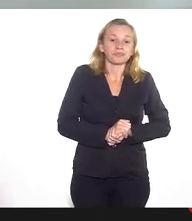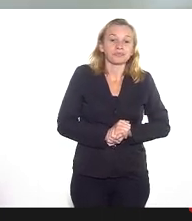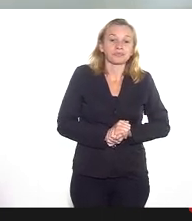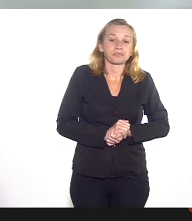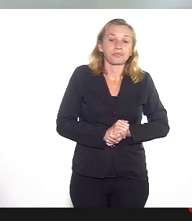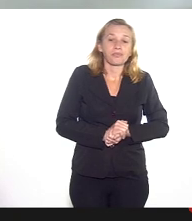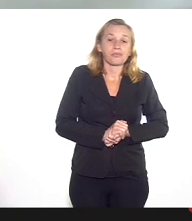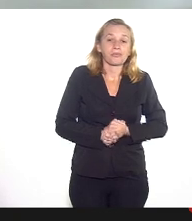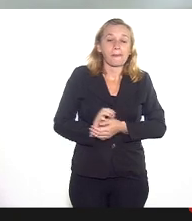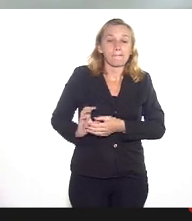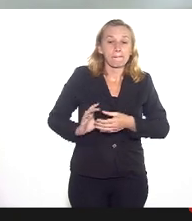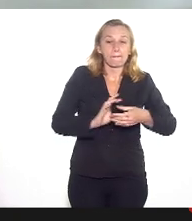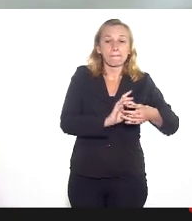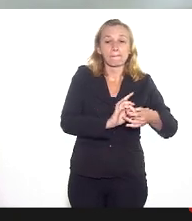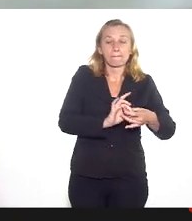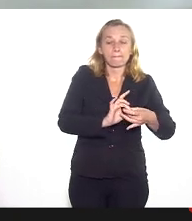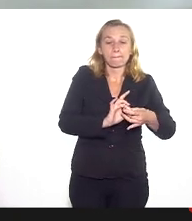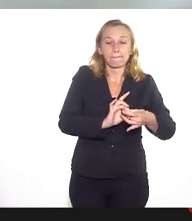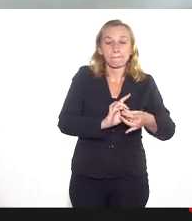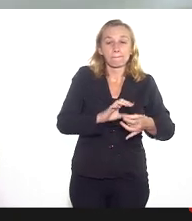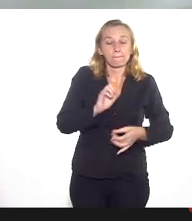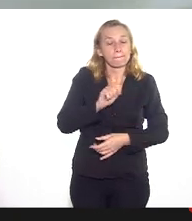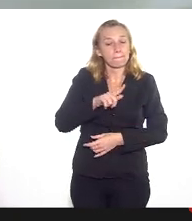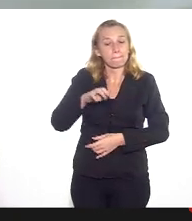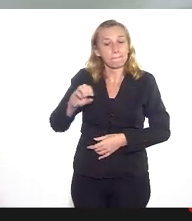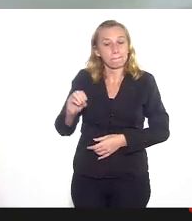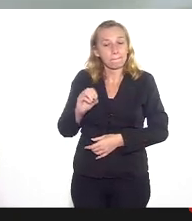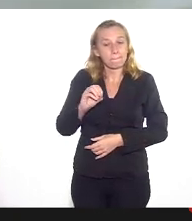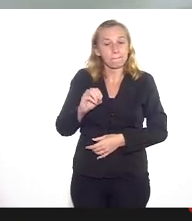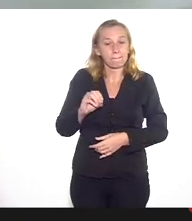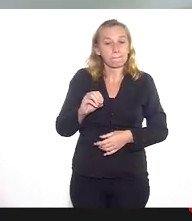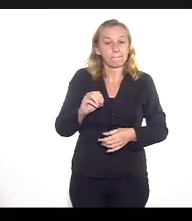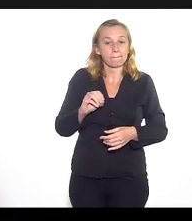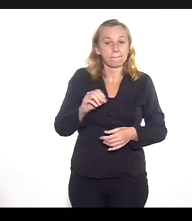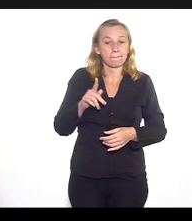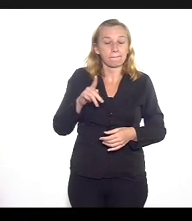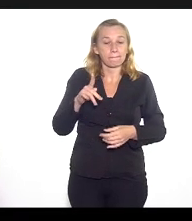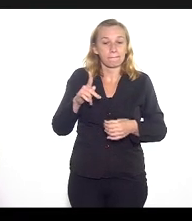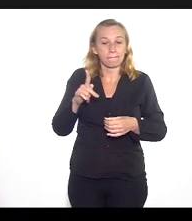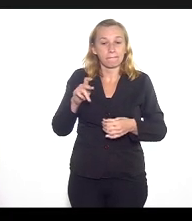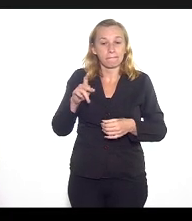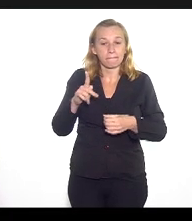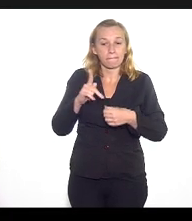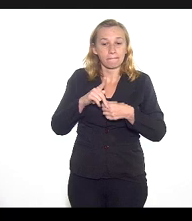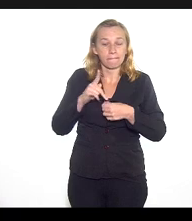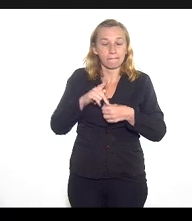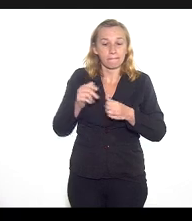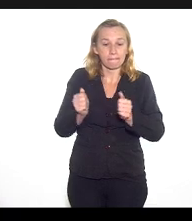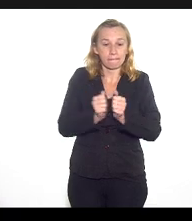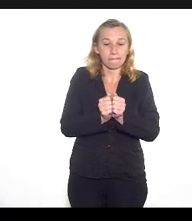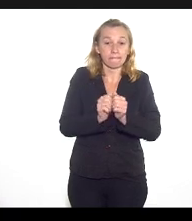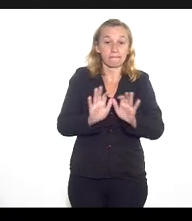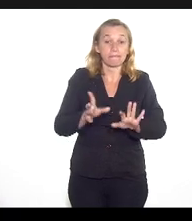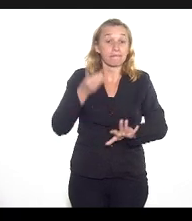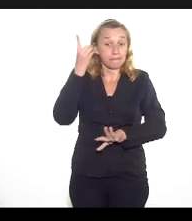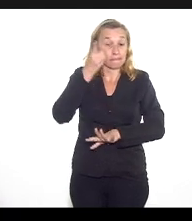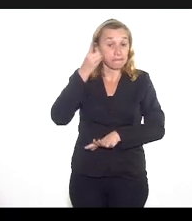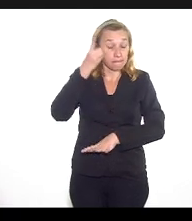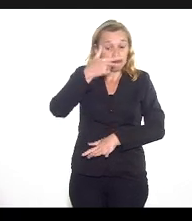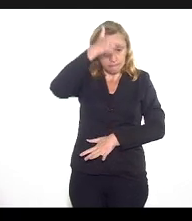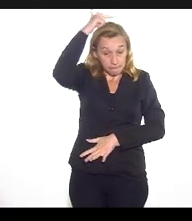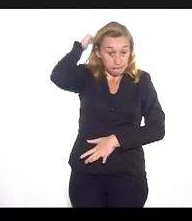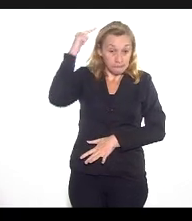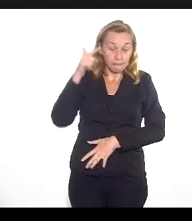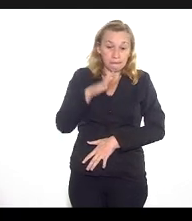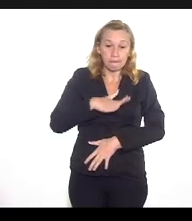nessa parceria, nesse consórcio com a Equinor, se a Petrobras também está nela. Deputado Luiz Paulo, no caso do